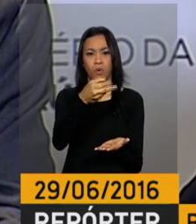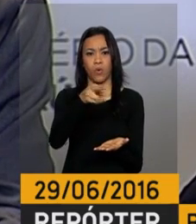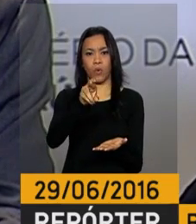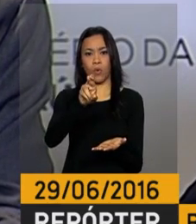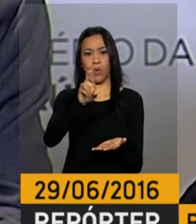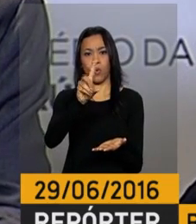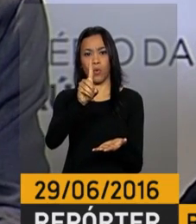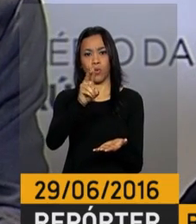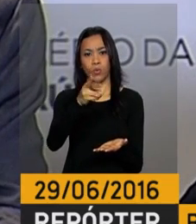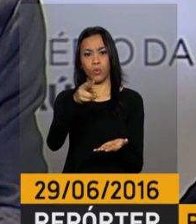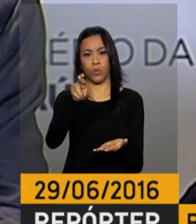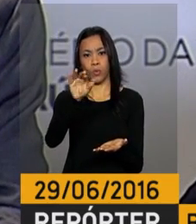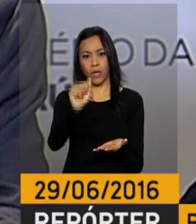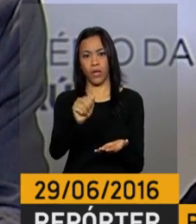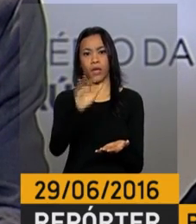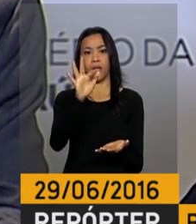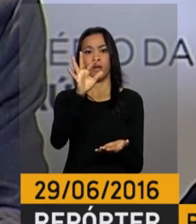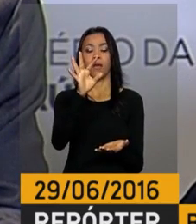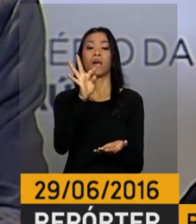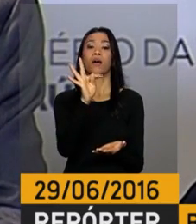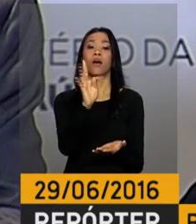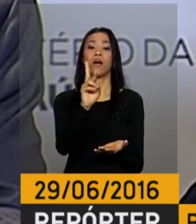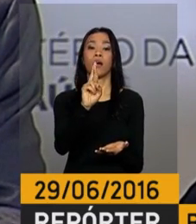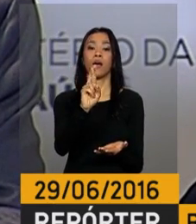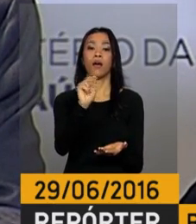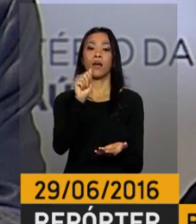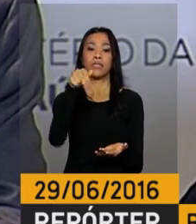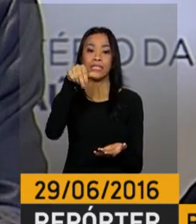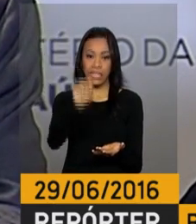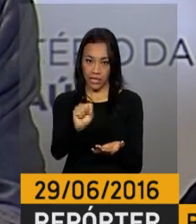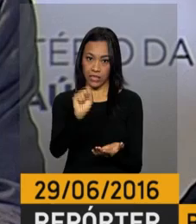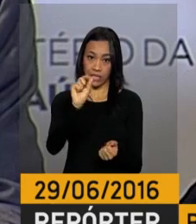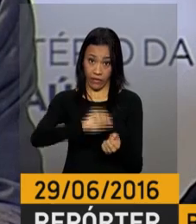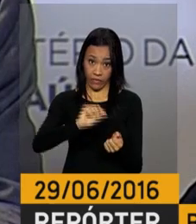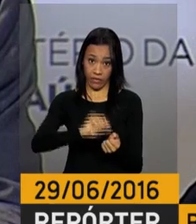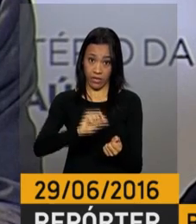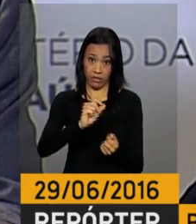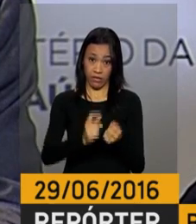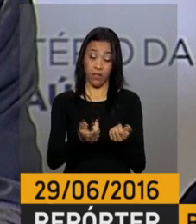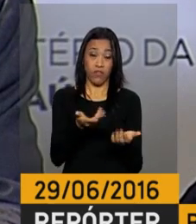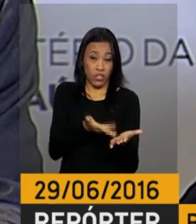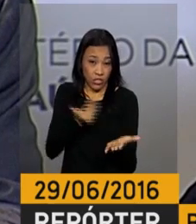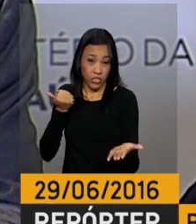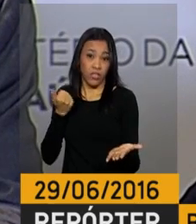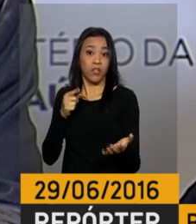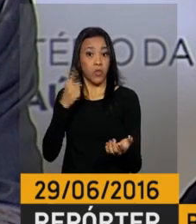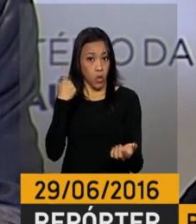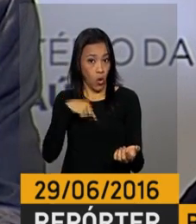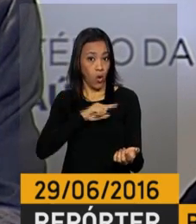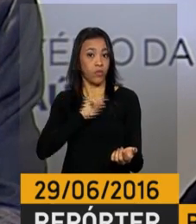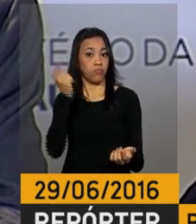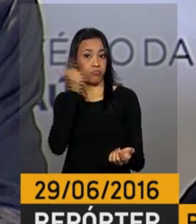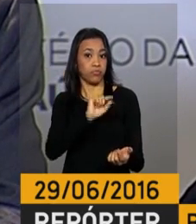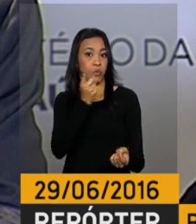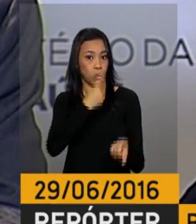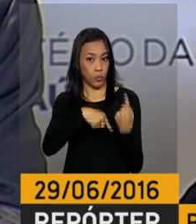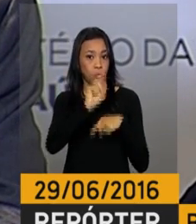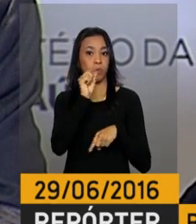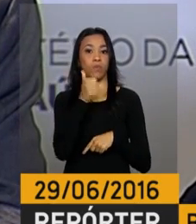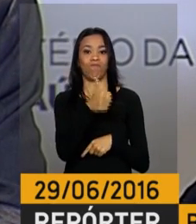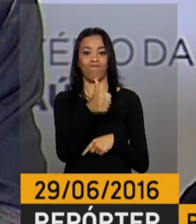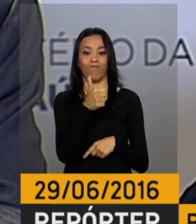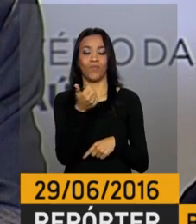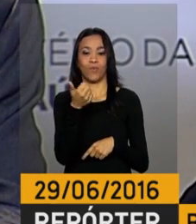vez de gordura eh trans natural eh tivemos um sucesso naquela altura fechamos